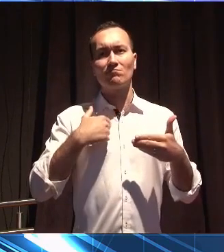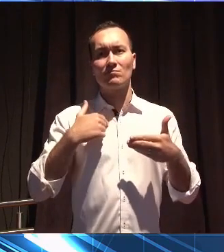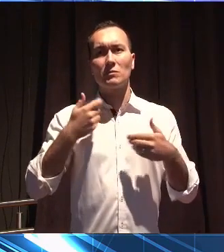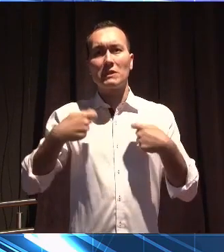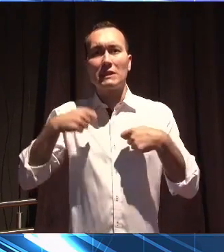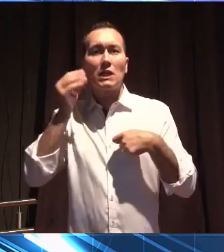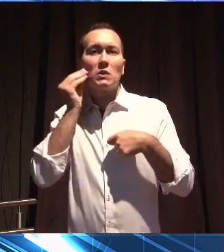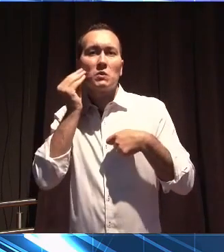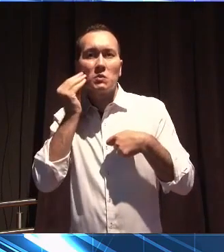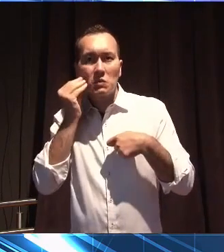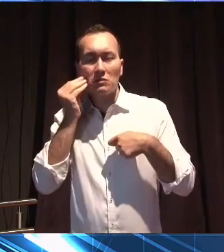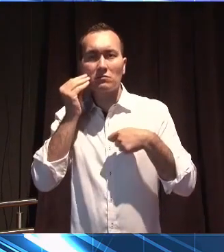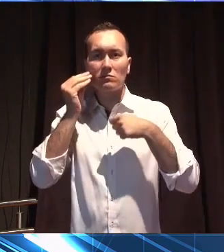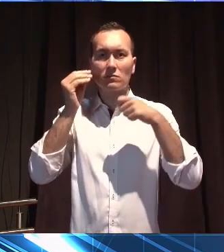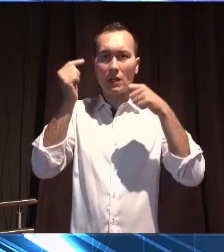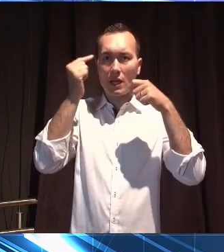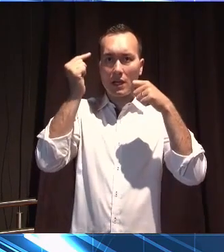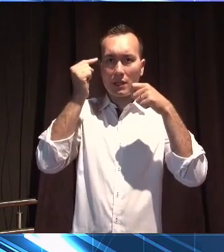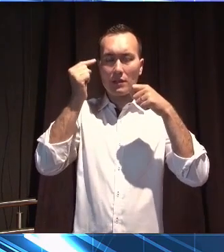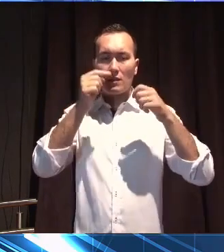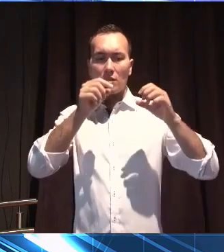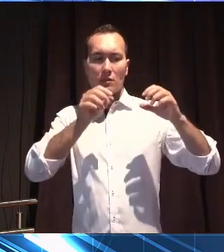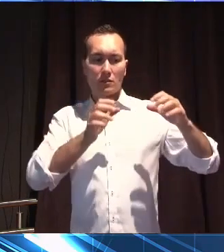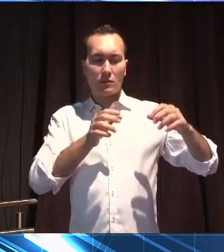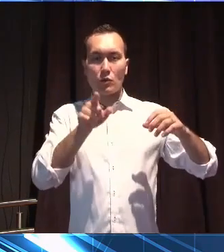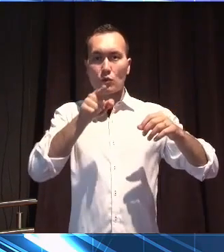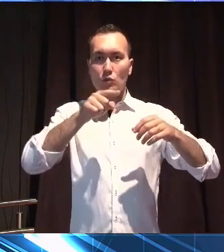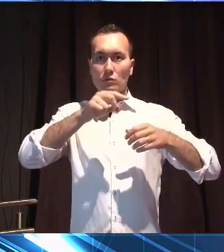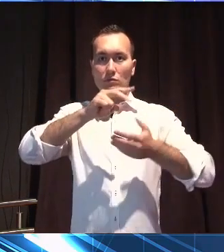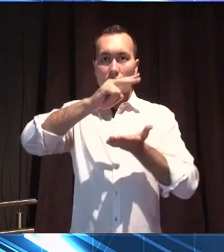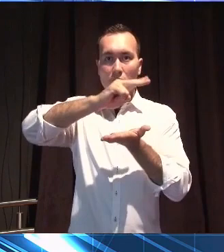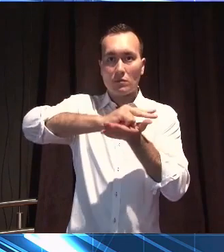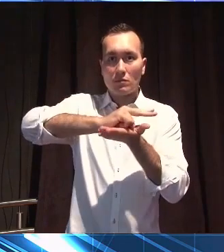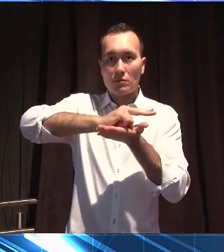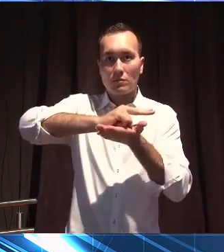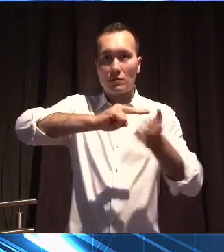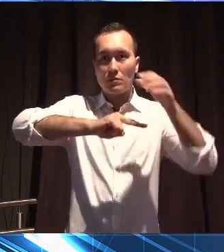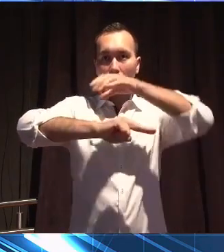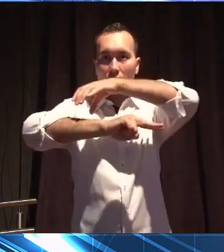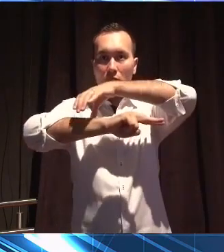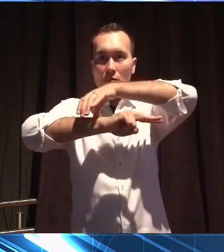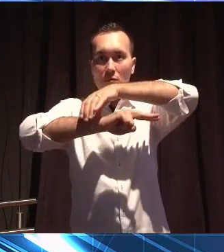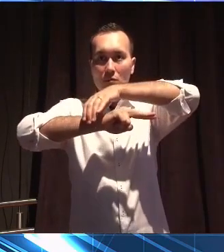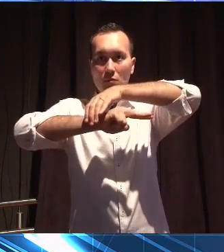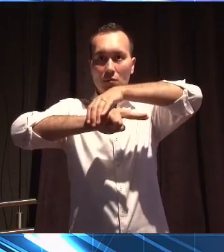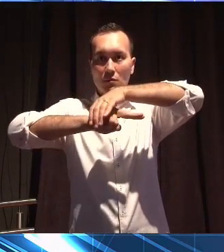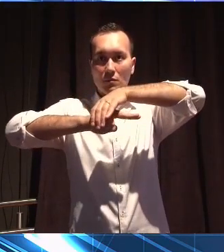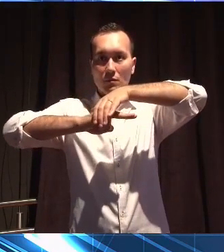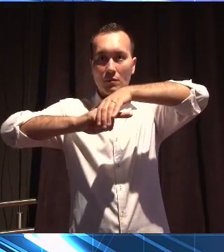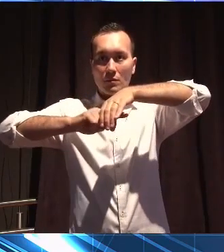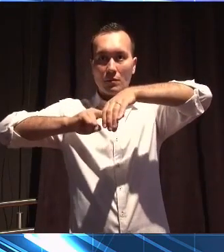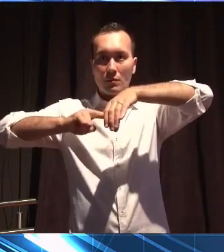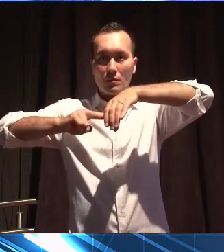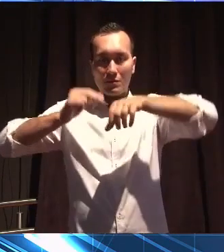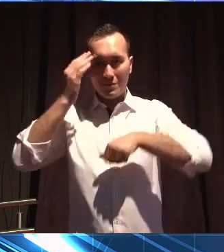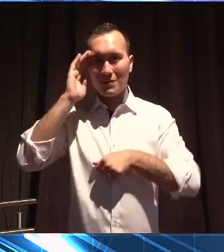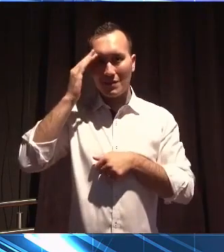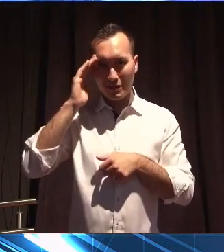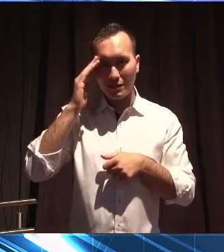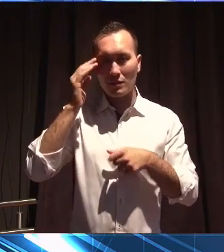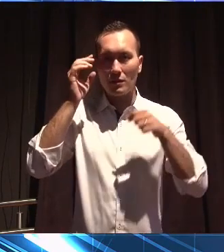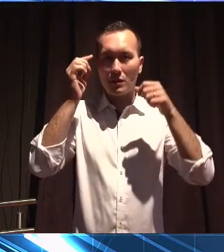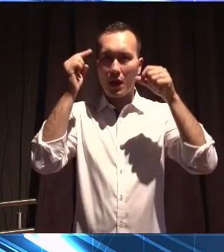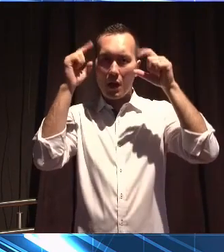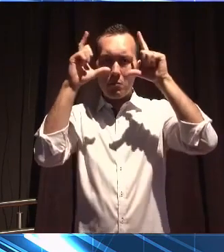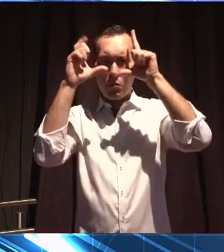ali. São casos que, se vocês não passaram pelo eletroencefalograma, pelo menos na ressonância magnética. Também é um outro exemplo. Mas uns outros